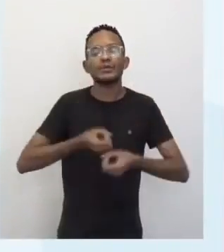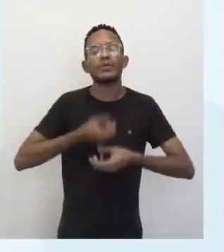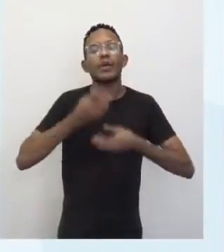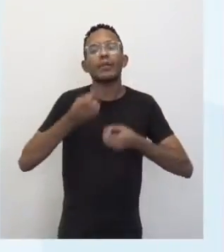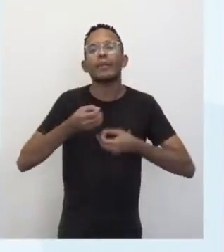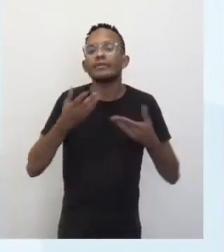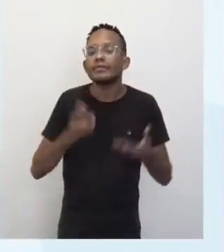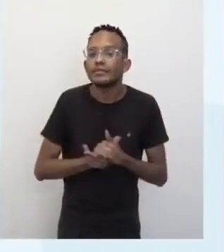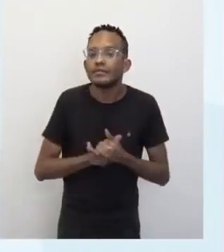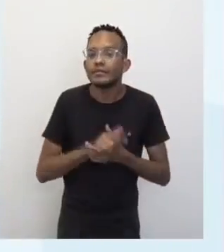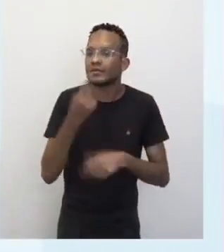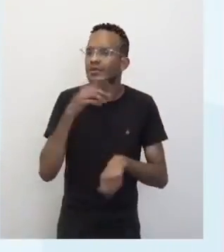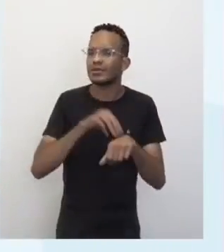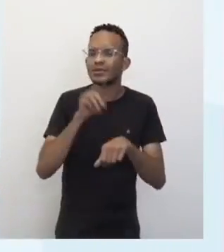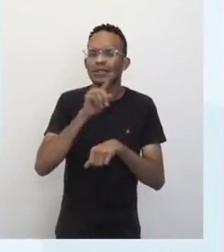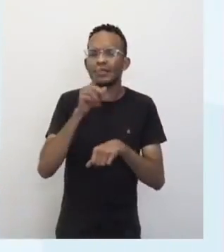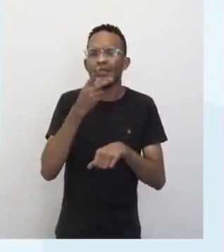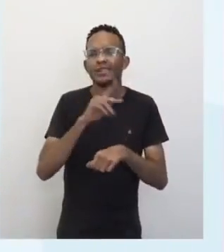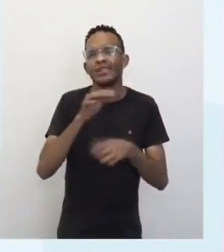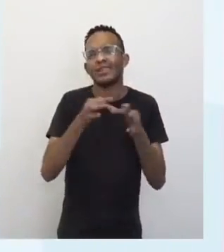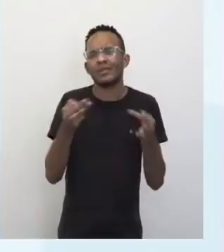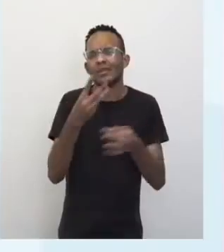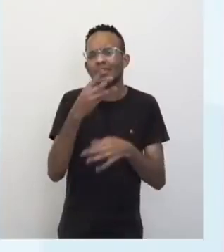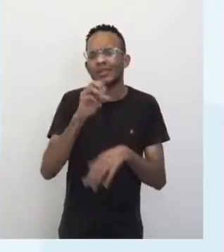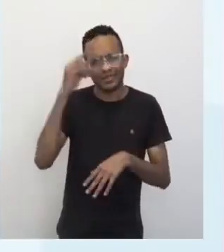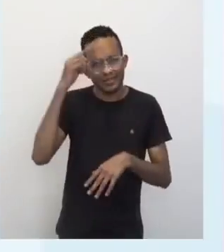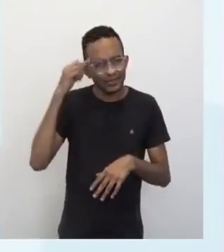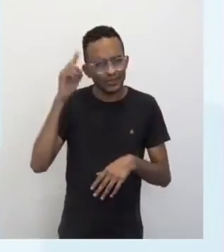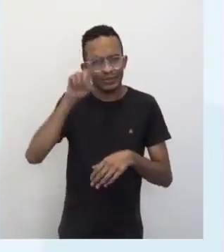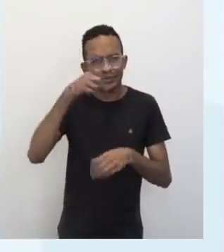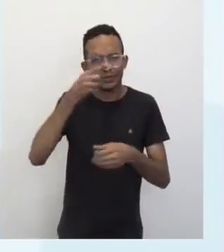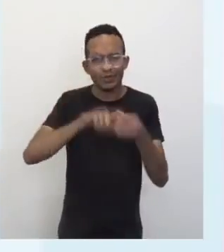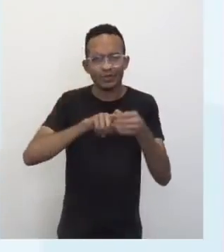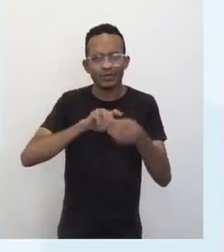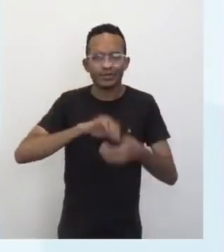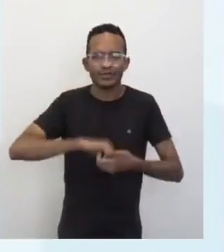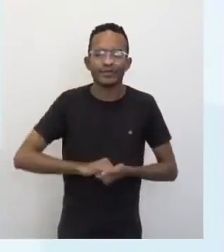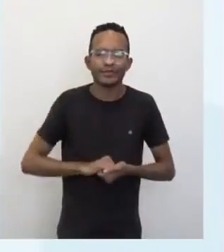poema? Não, 1 minuto não. Essa pergunta é muito simples. 30 segundos, já voltamos.